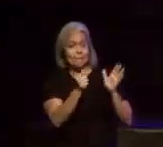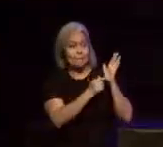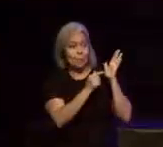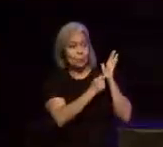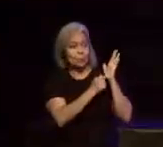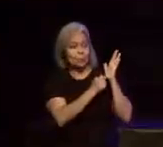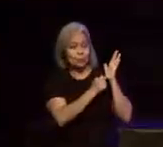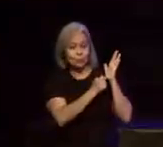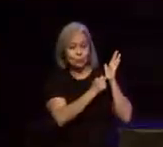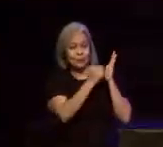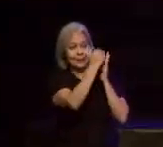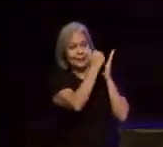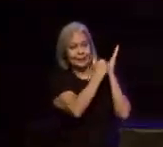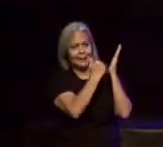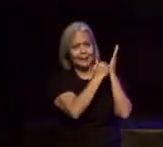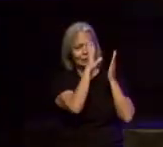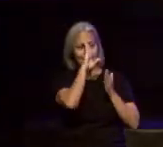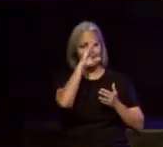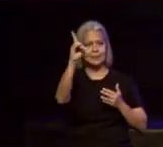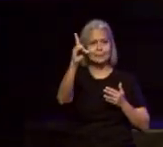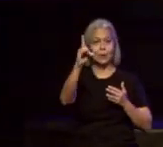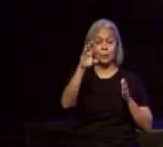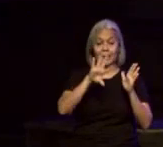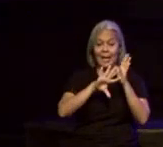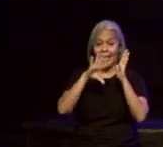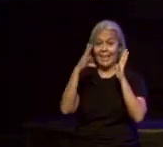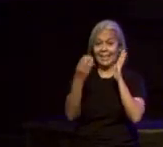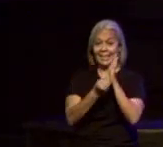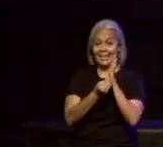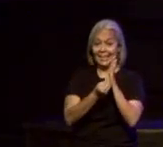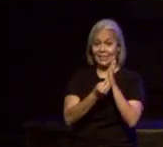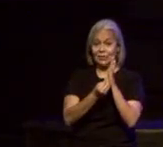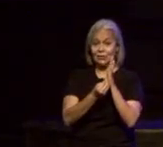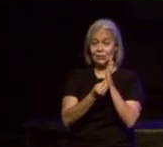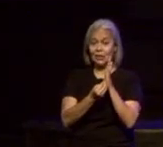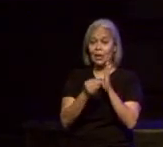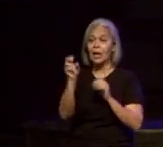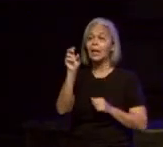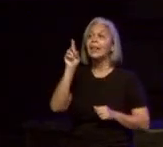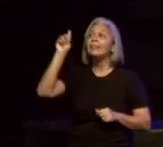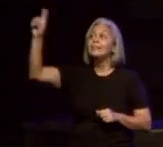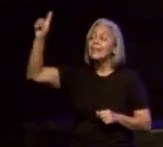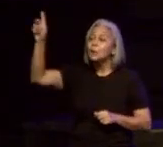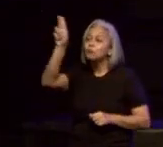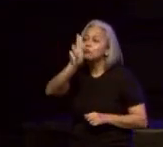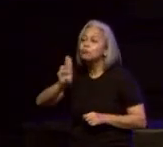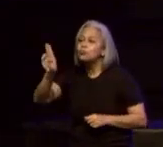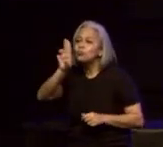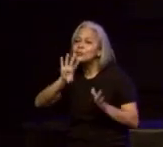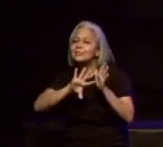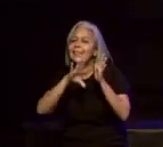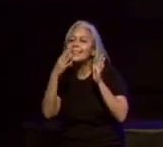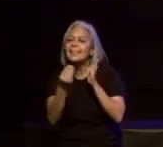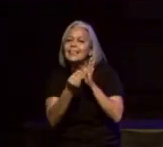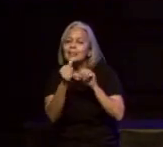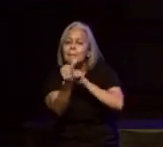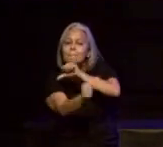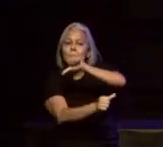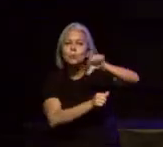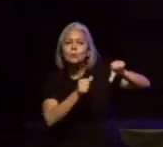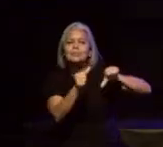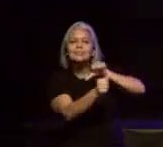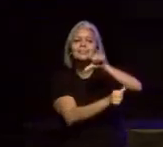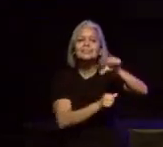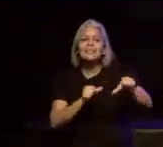A igreja é o agente de transformação de Deus, é quem Ele usa para mudar o mundo. A gente precisa entender isso,